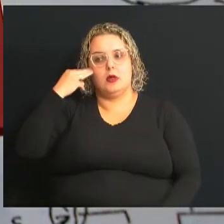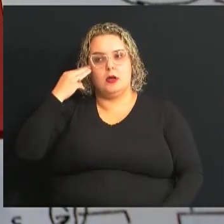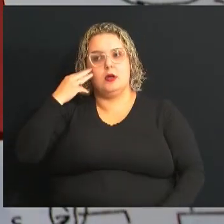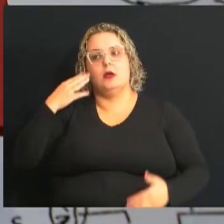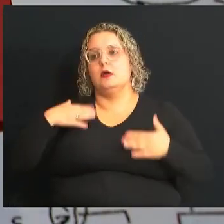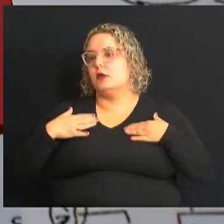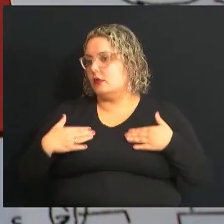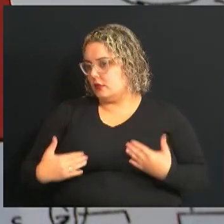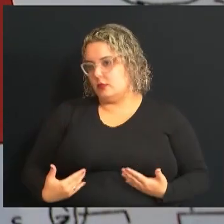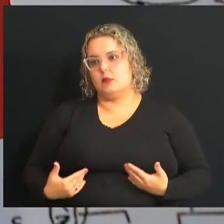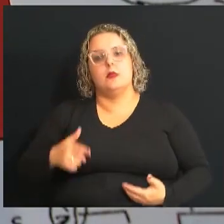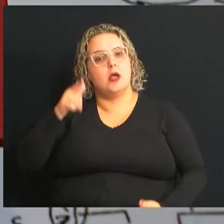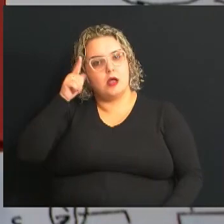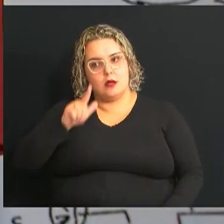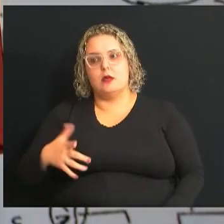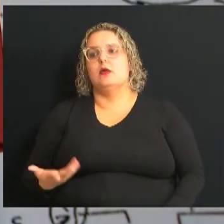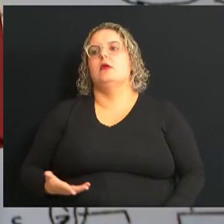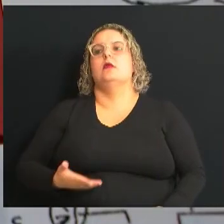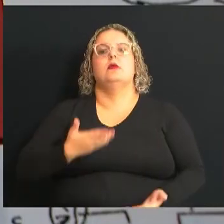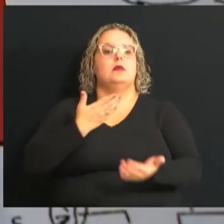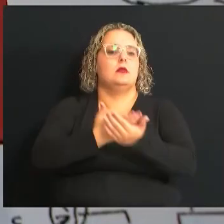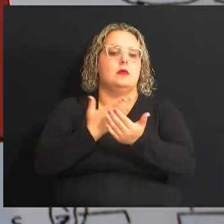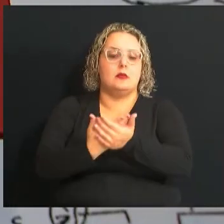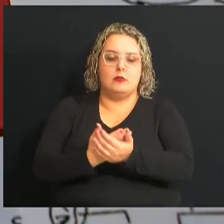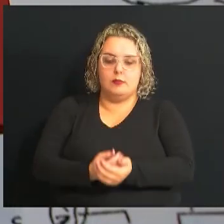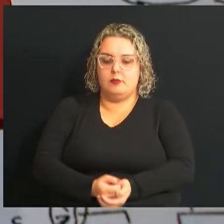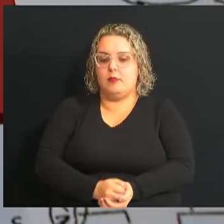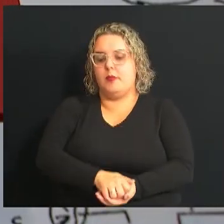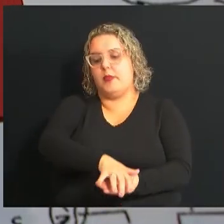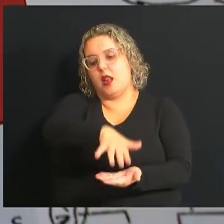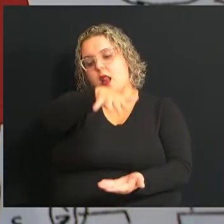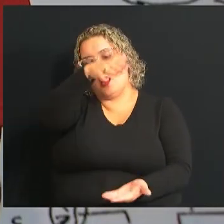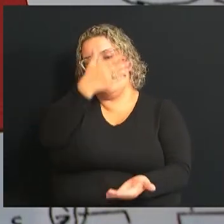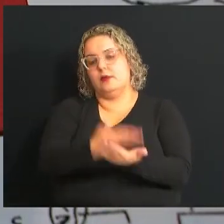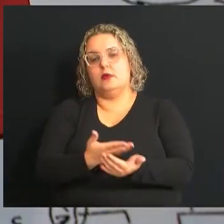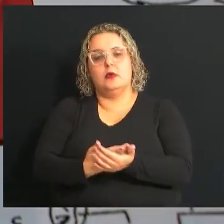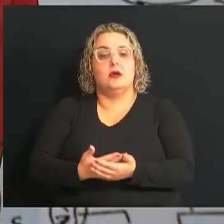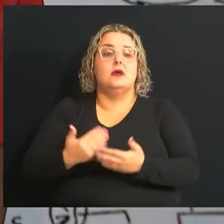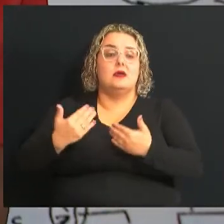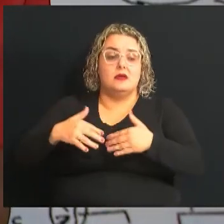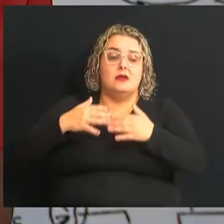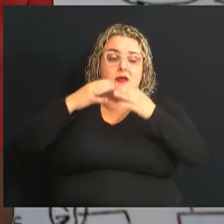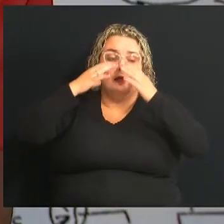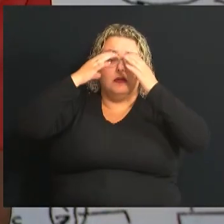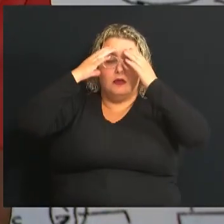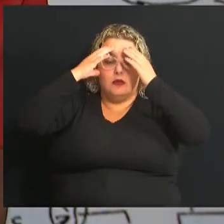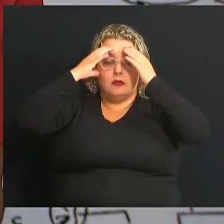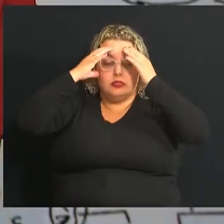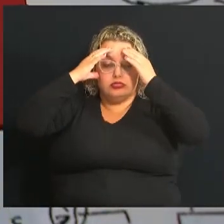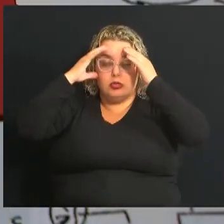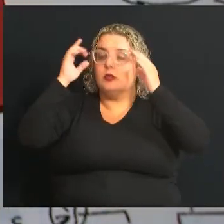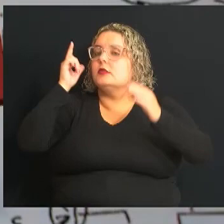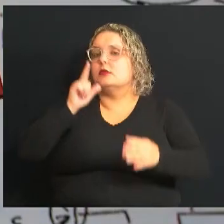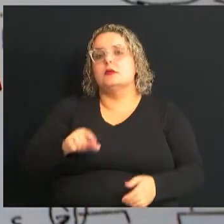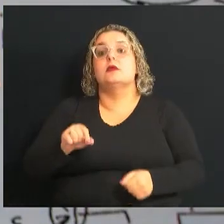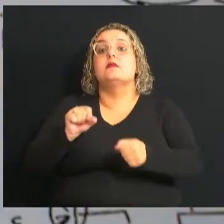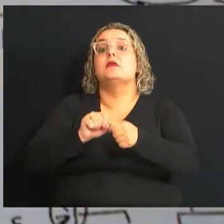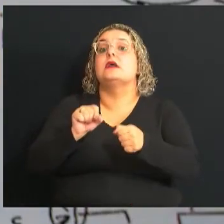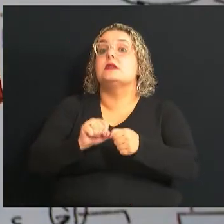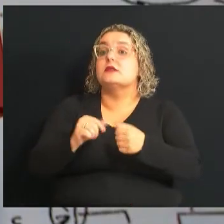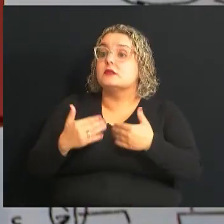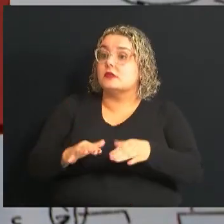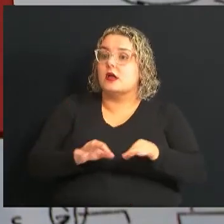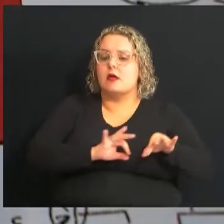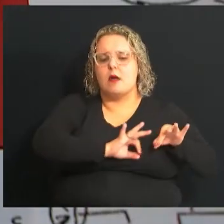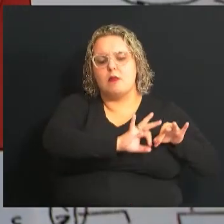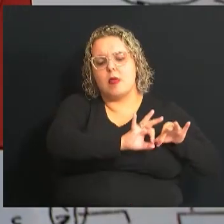maratona, porque senão estuda um monte, aí chega no meio da prova, não aguenta fazer a prova. E aí você se preparou